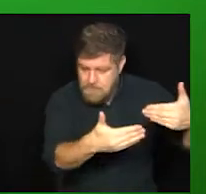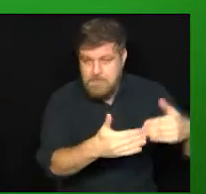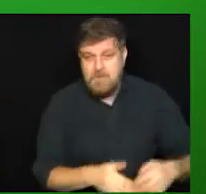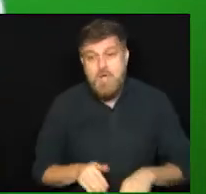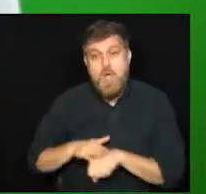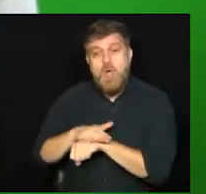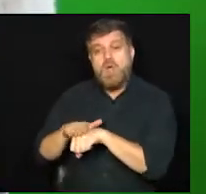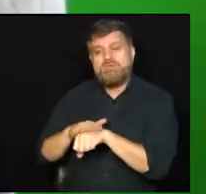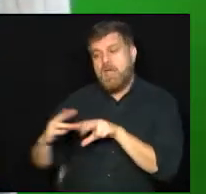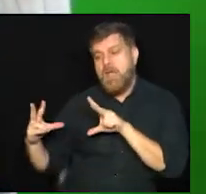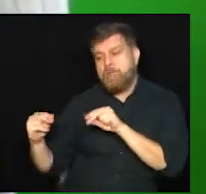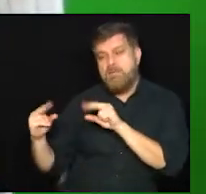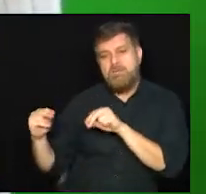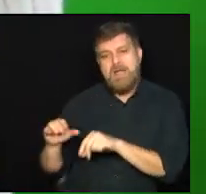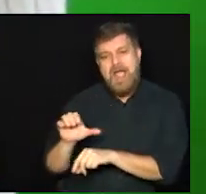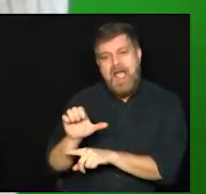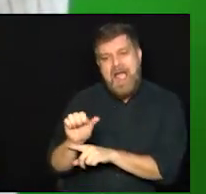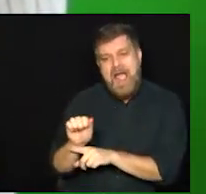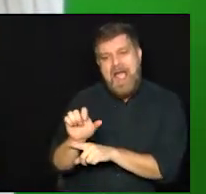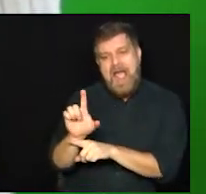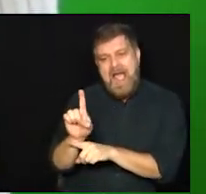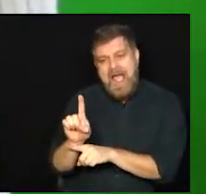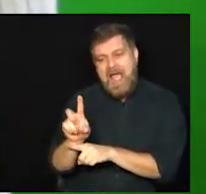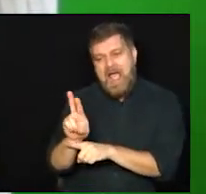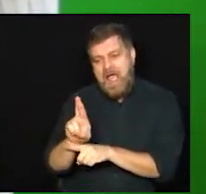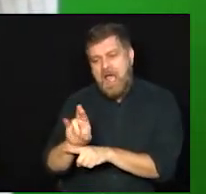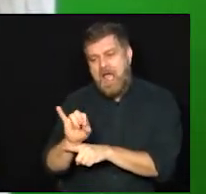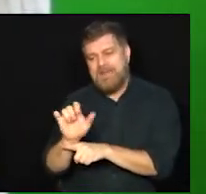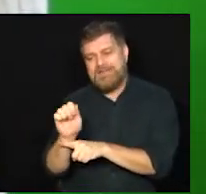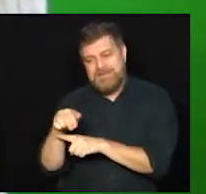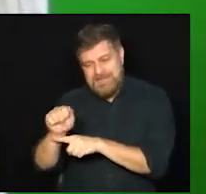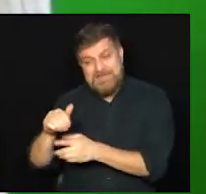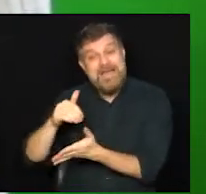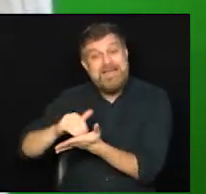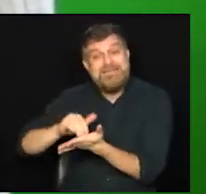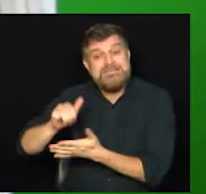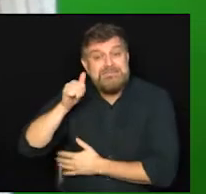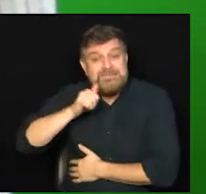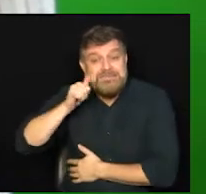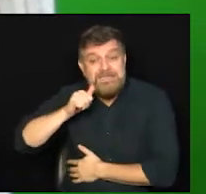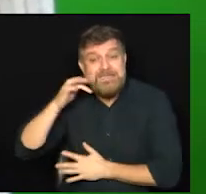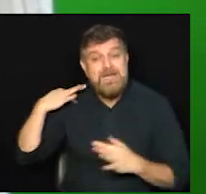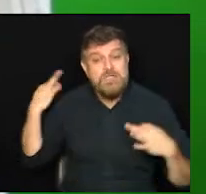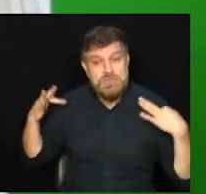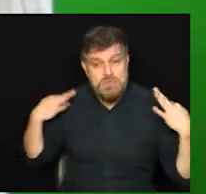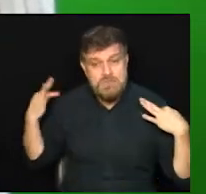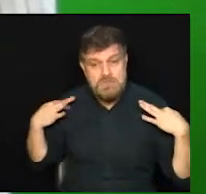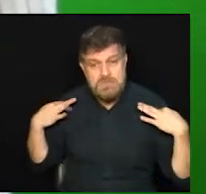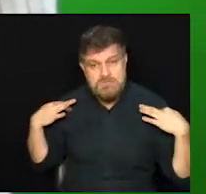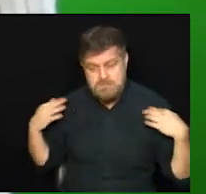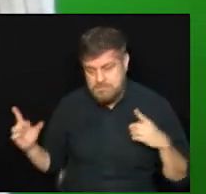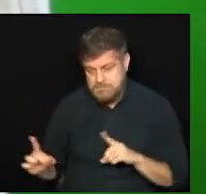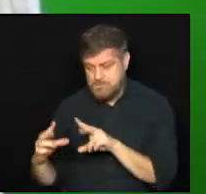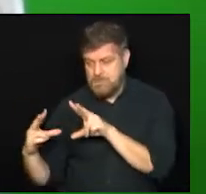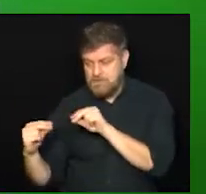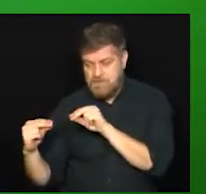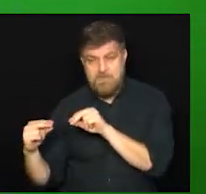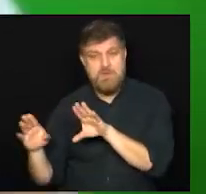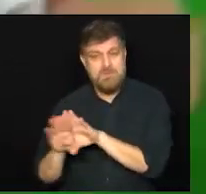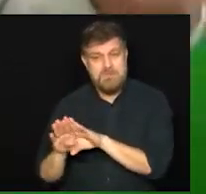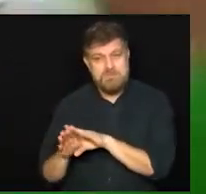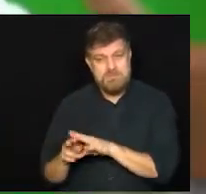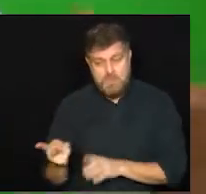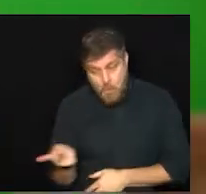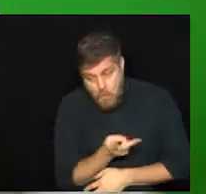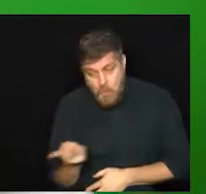Conversamos também com a Adriana Flores, secretária de Turismo, secretário de Finanças. Então, os dois,